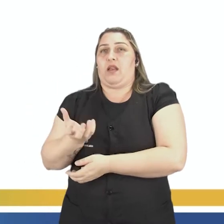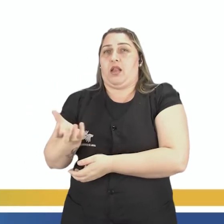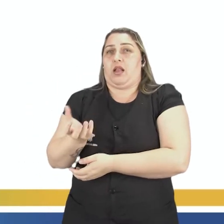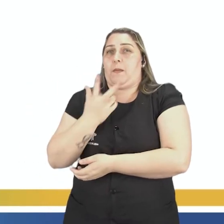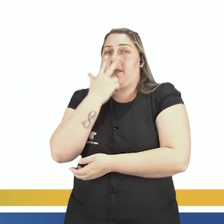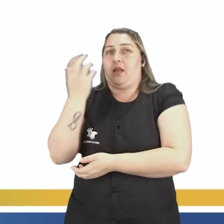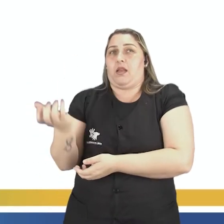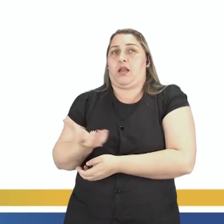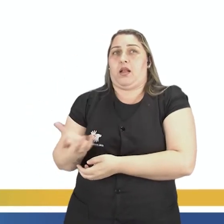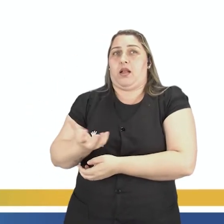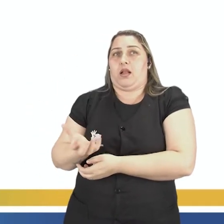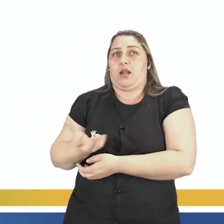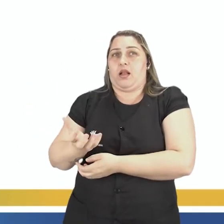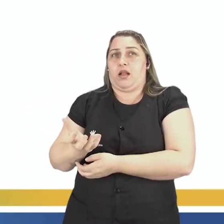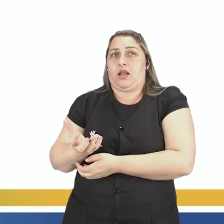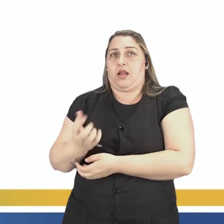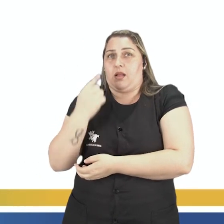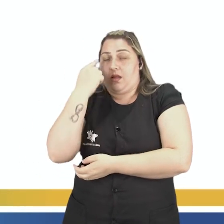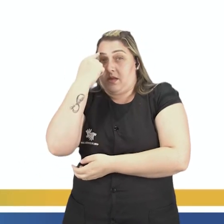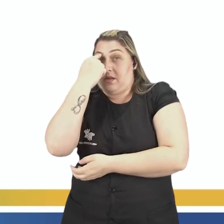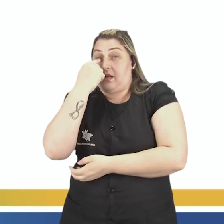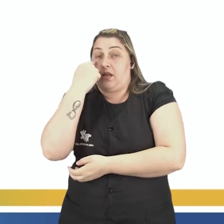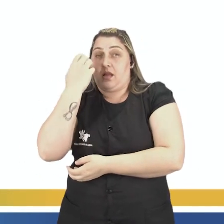forma esférica de todo o olho.